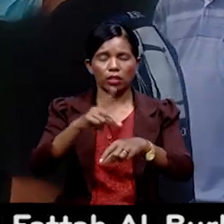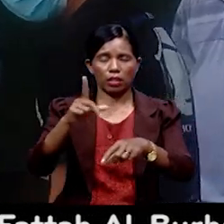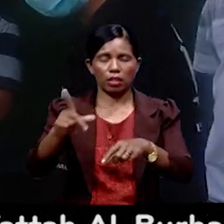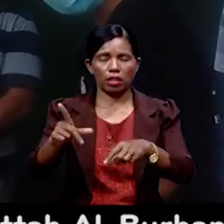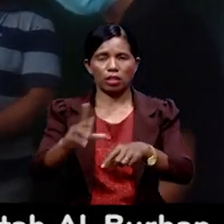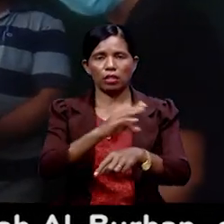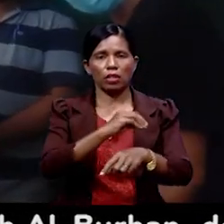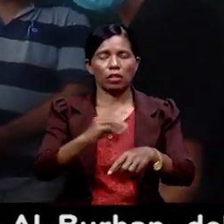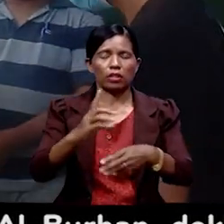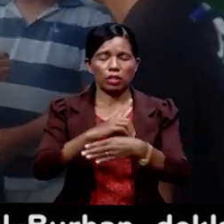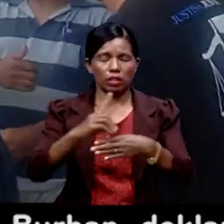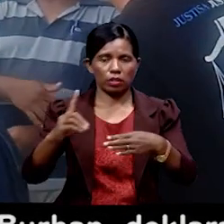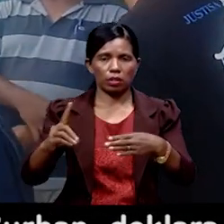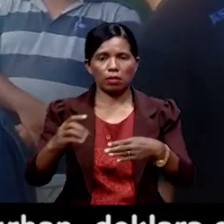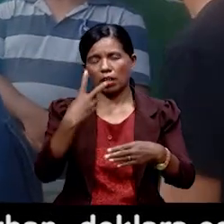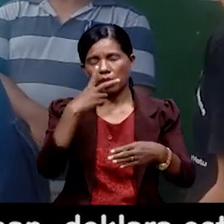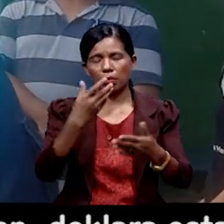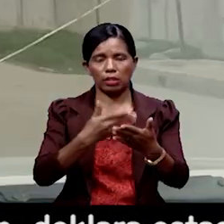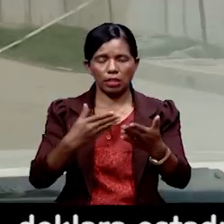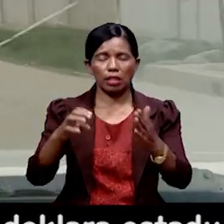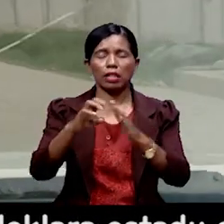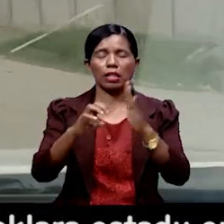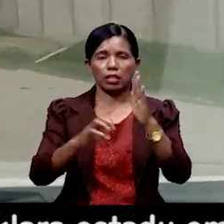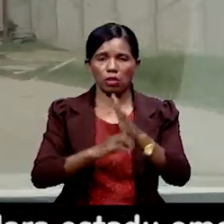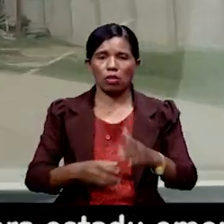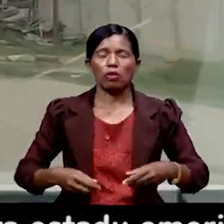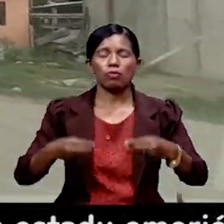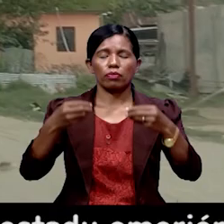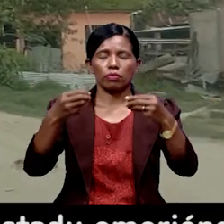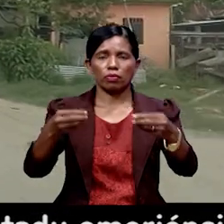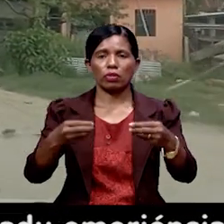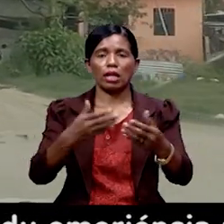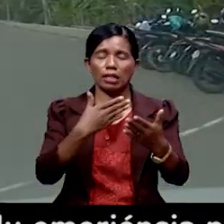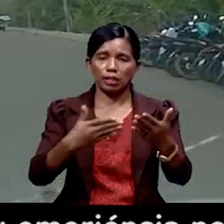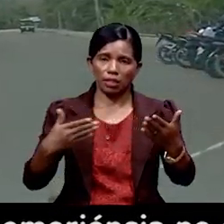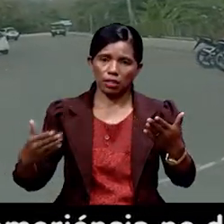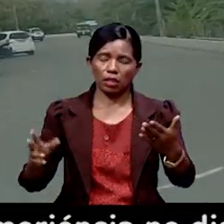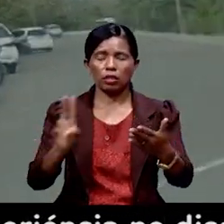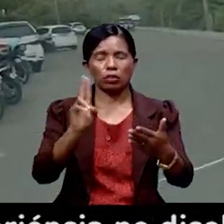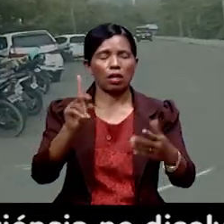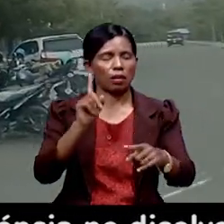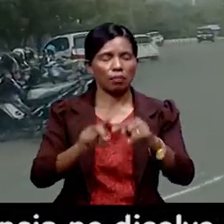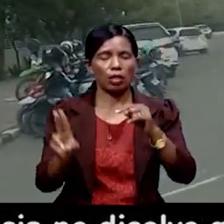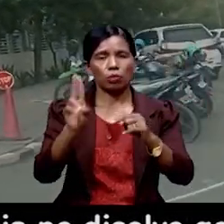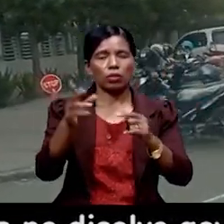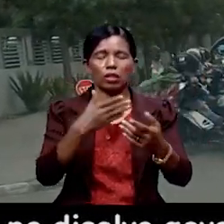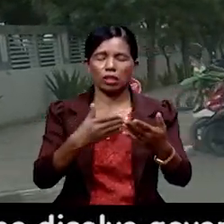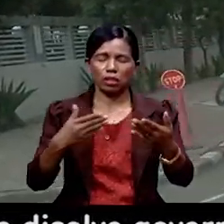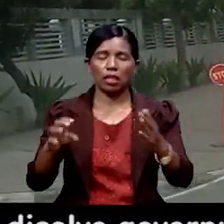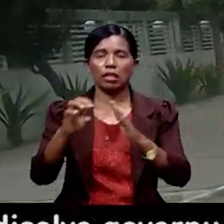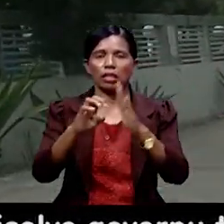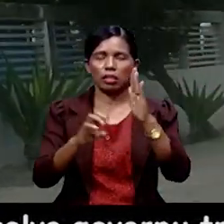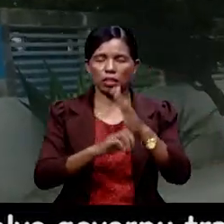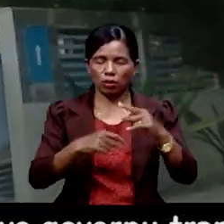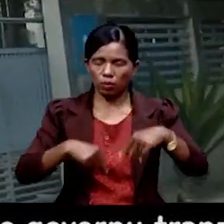Direção Nacional Patrimônio Estado, foi na chamada para utilizador viatura Estado Sira, ato label usa viatura Estado, onde desloca